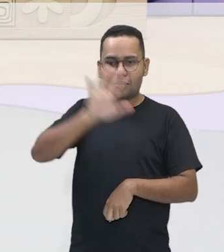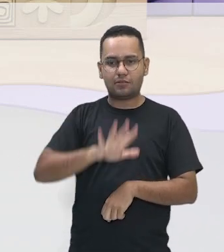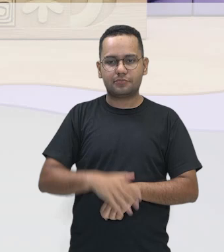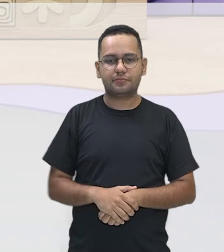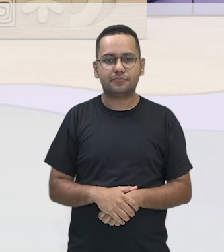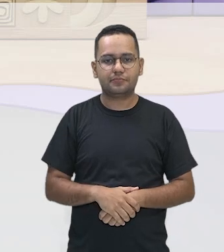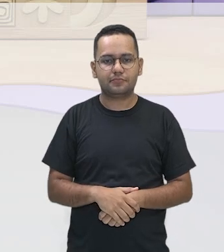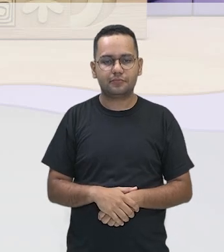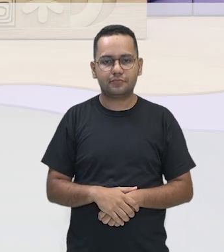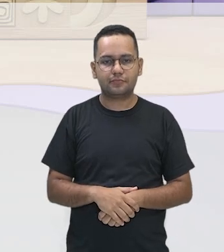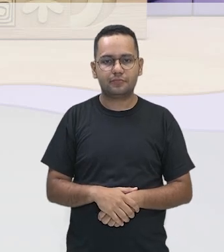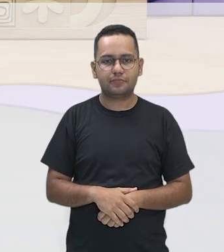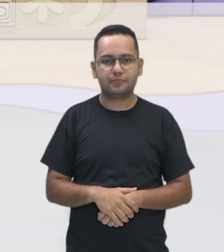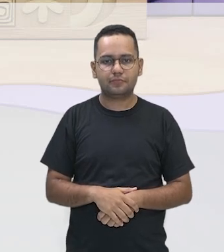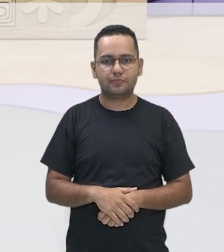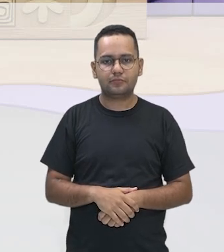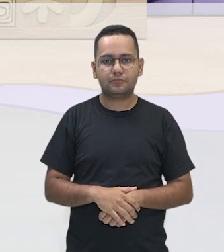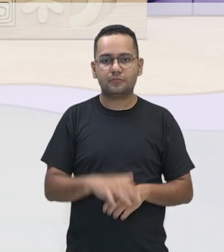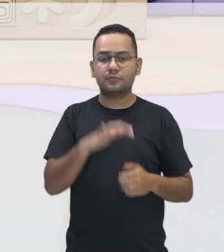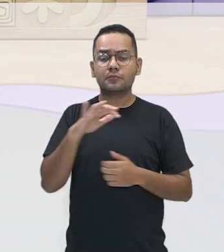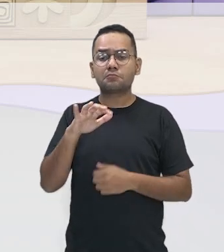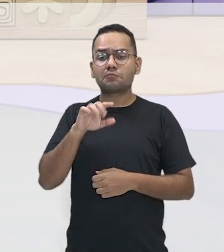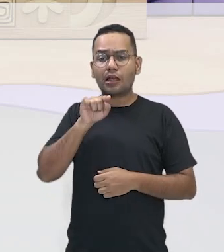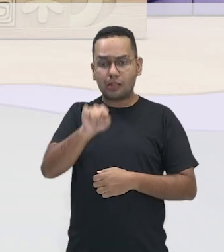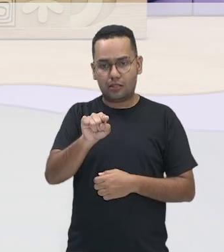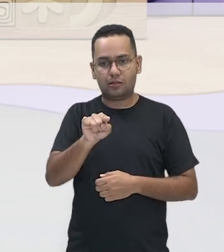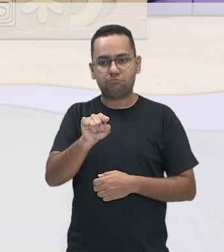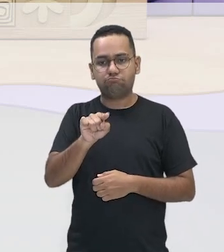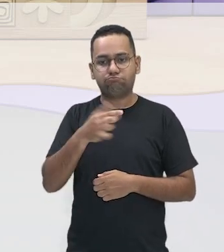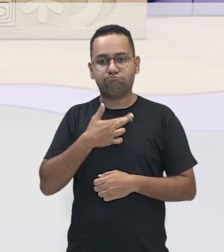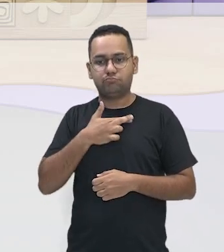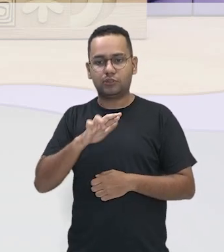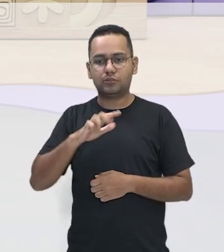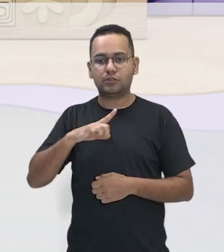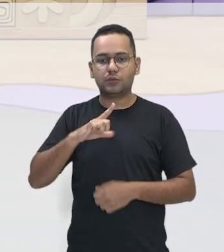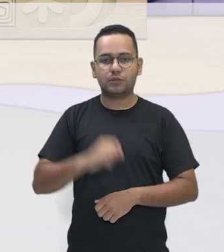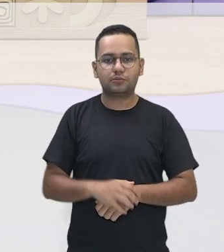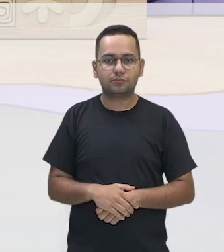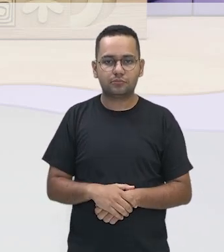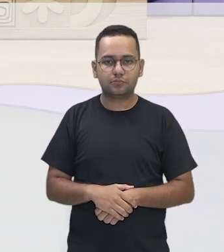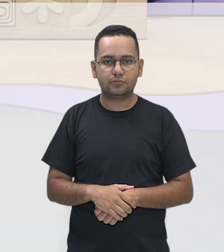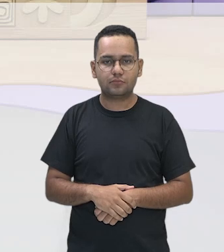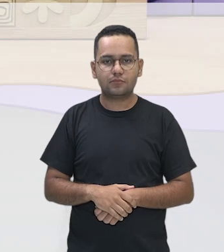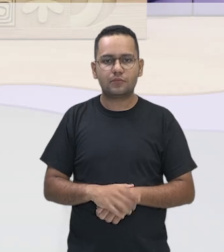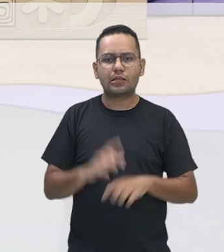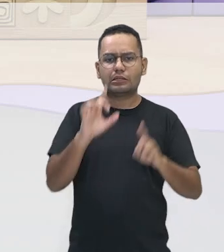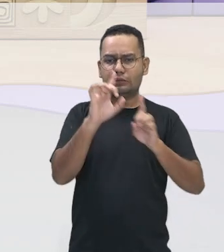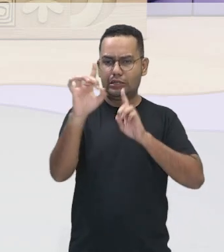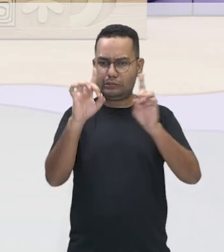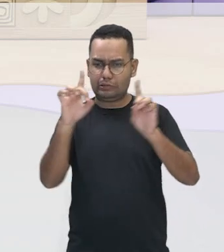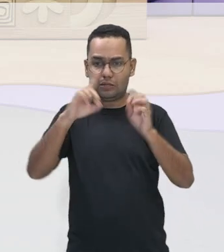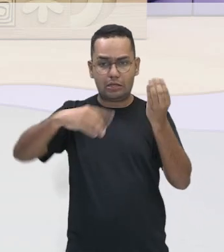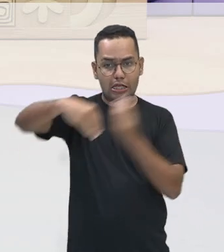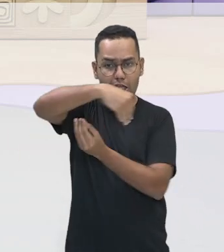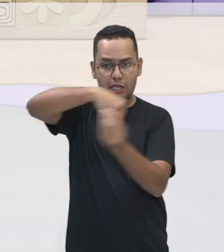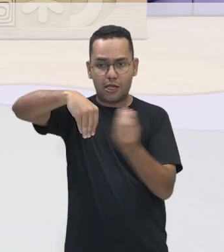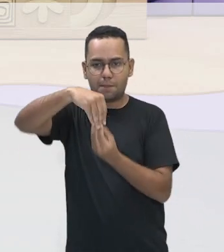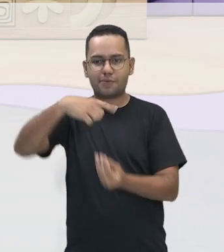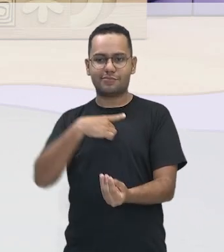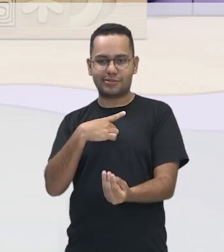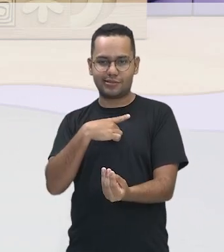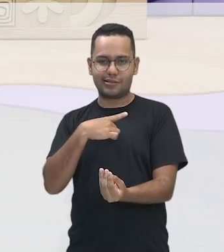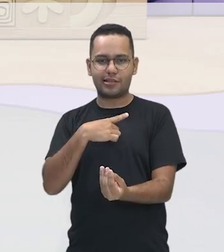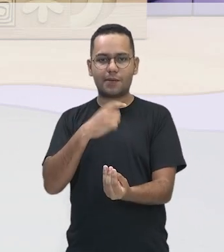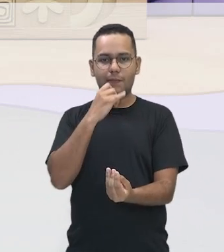ver também que é comum nessa religião haver a presença de deuses híbridos, como Hanuman, o deus